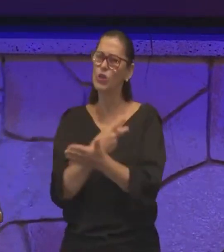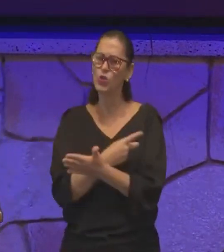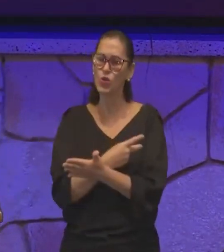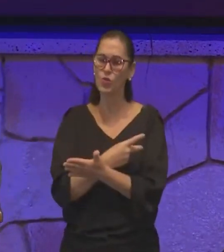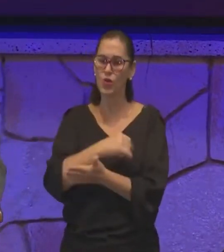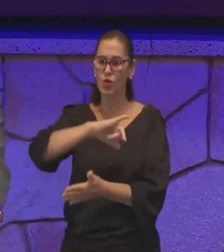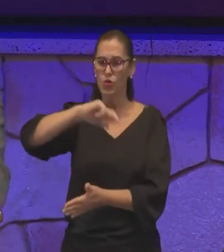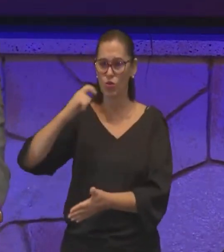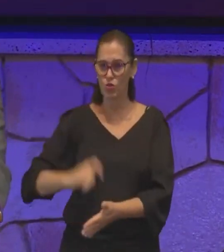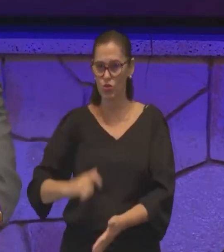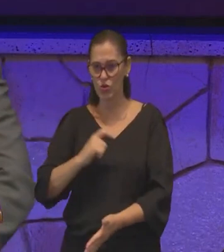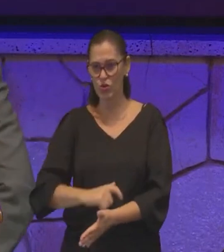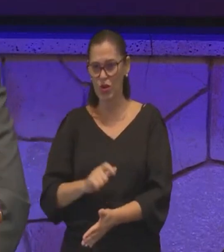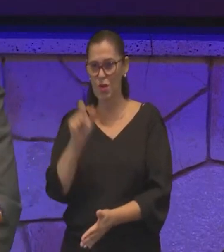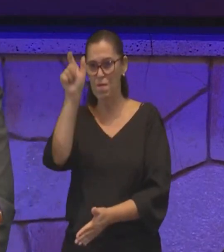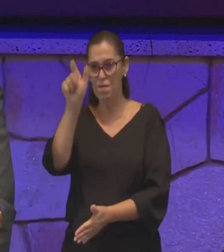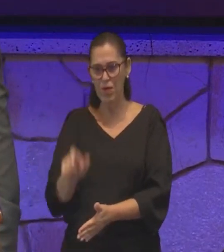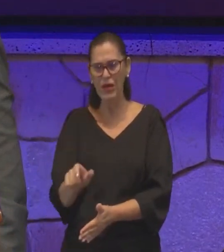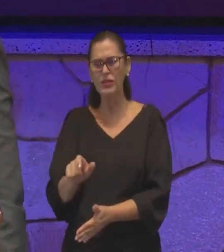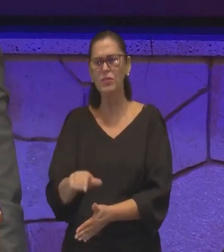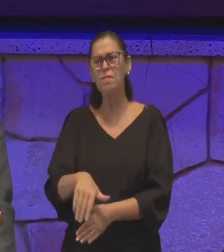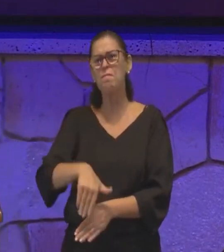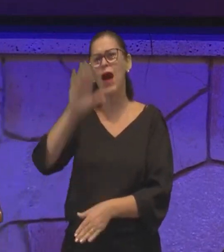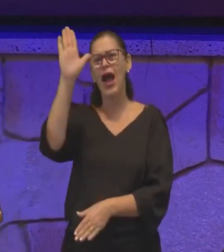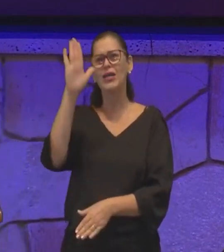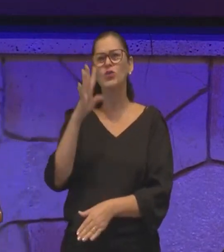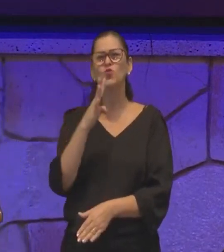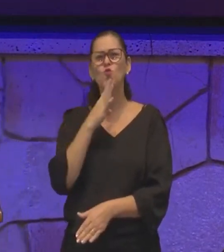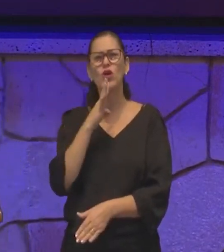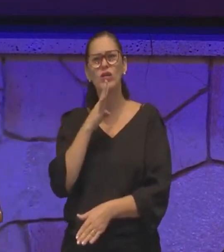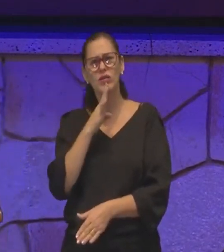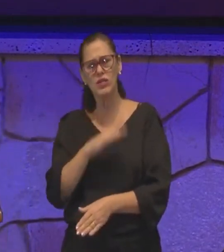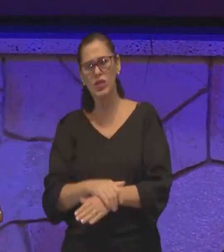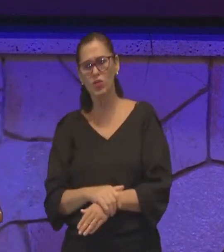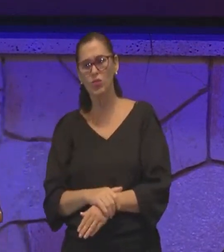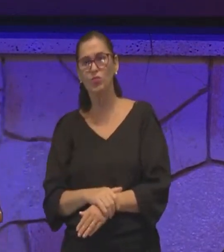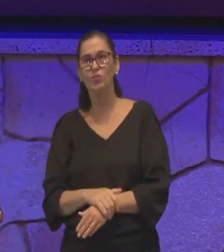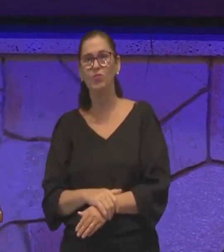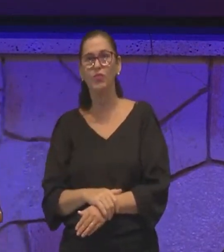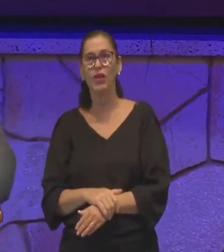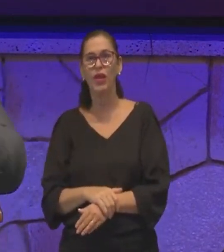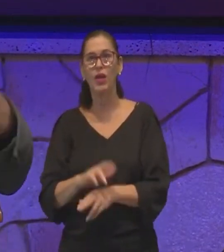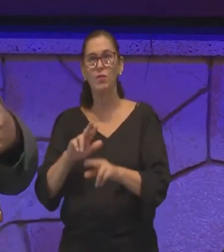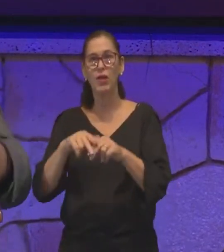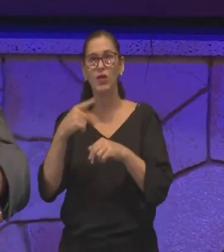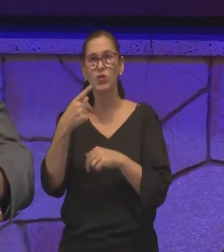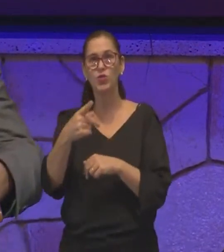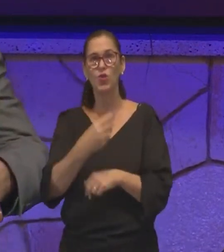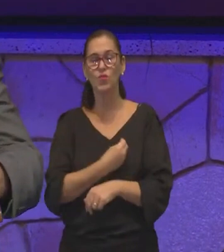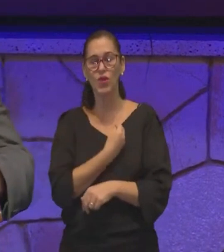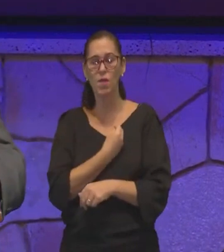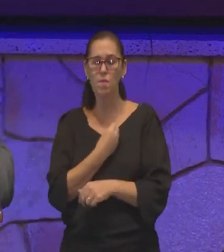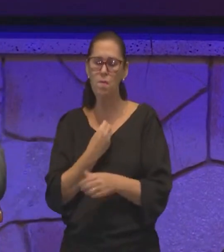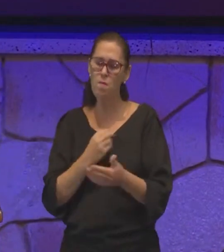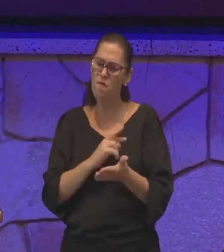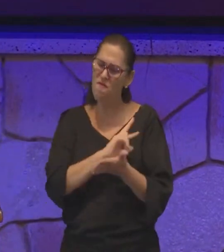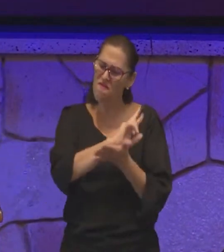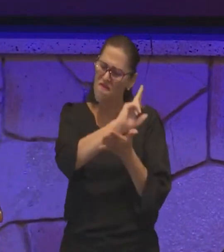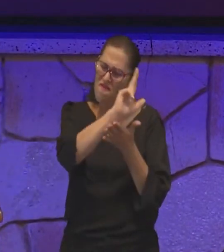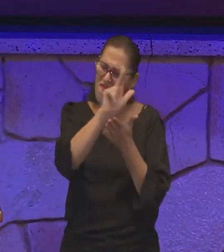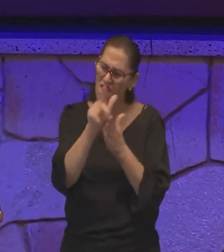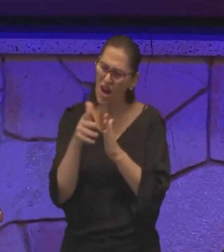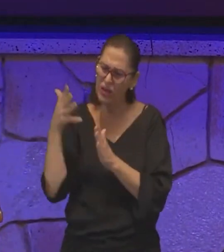José é um dos personagens mais conhecidos da Bíblia e, através da sua vida, muitas mensagens podem